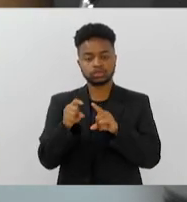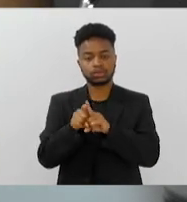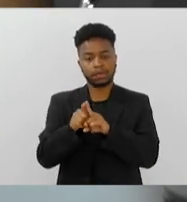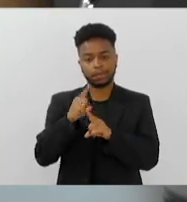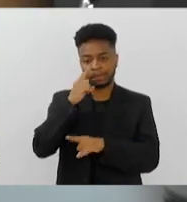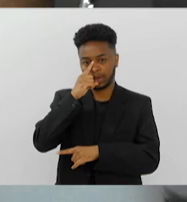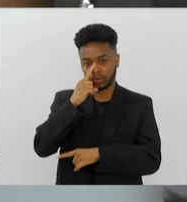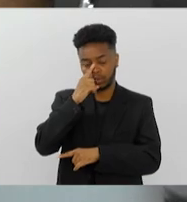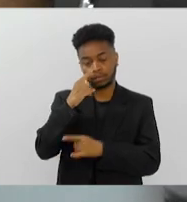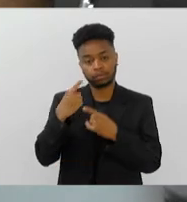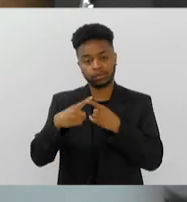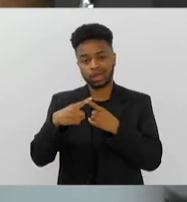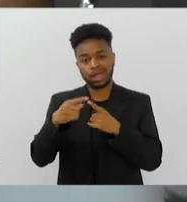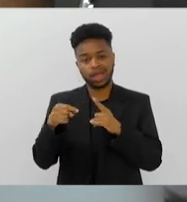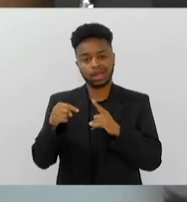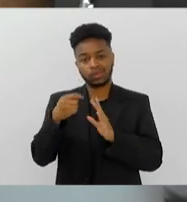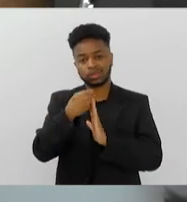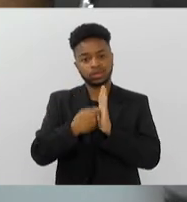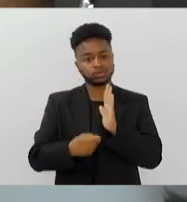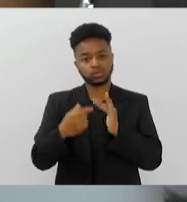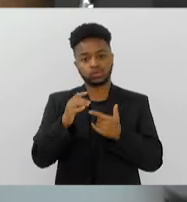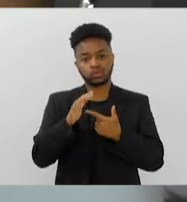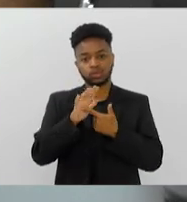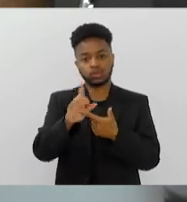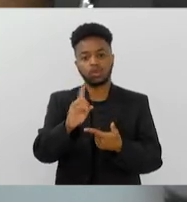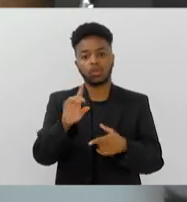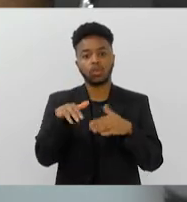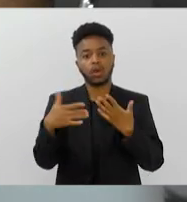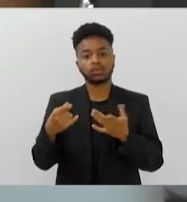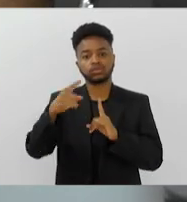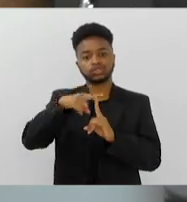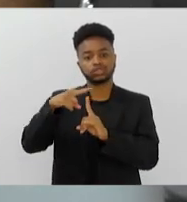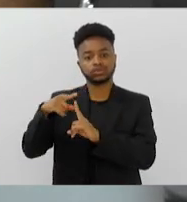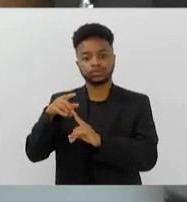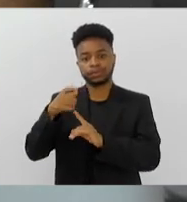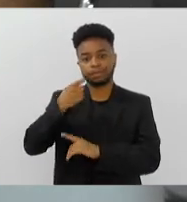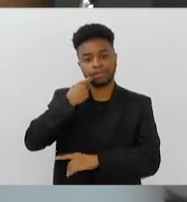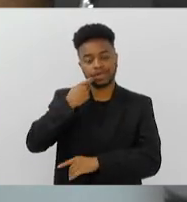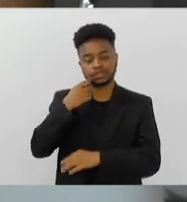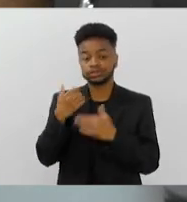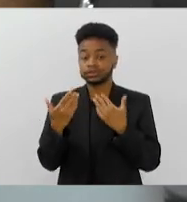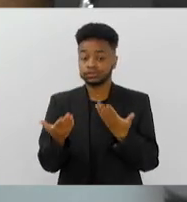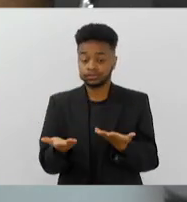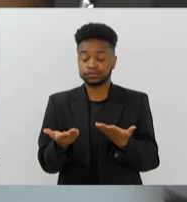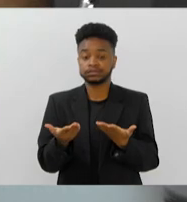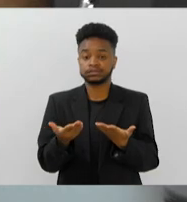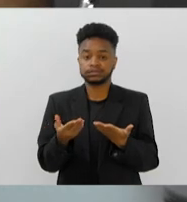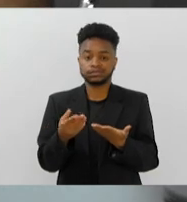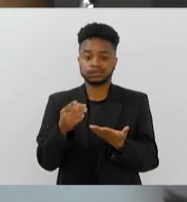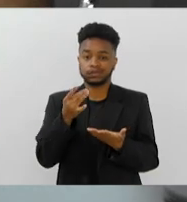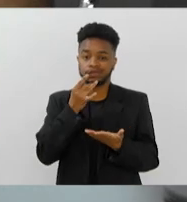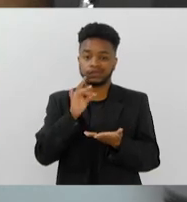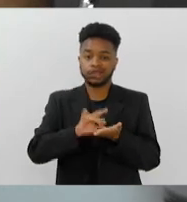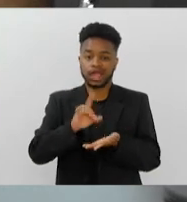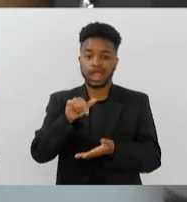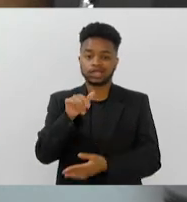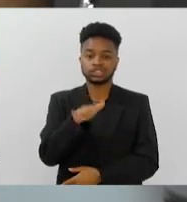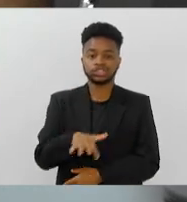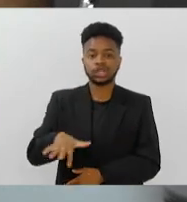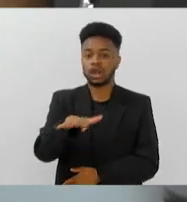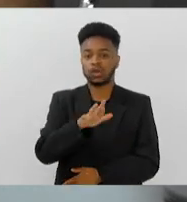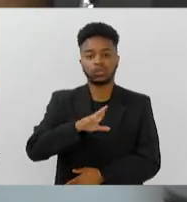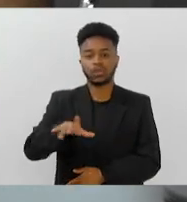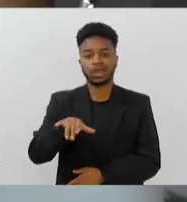está especificando o tipo de peixe. Né? E aí seria uma coisa genérica e não